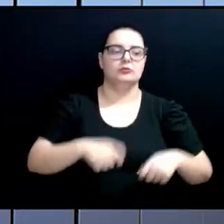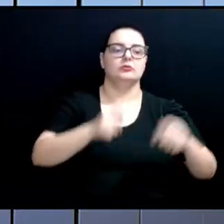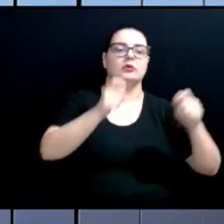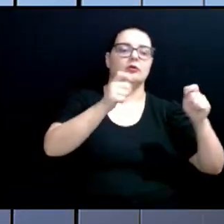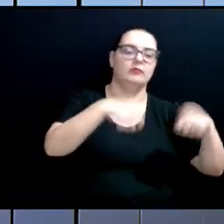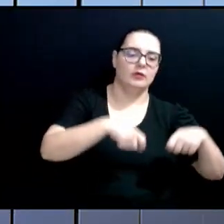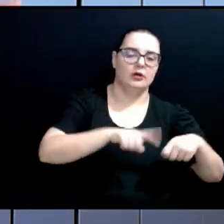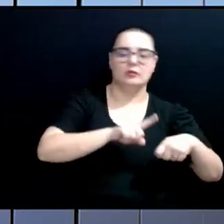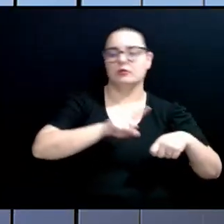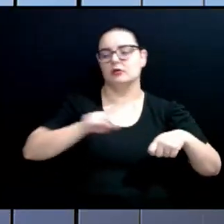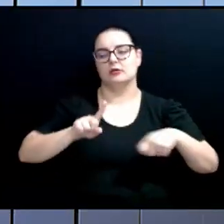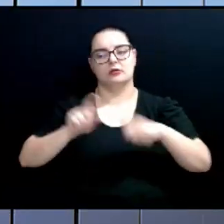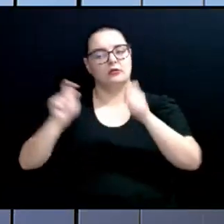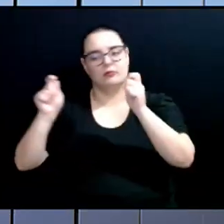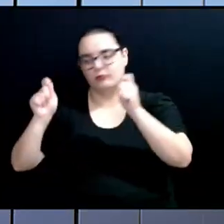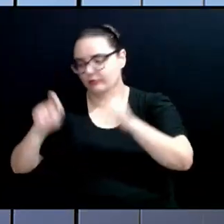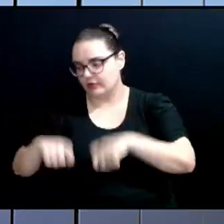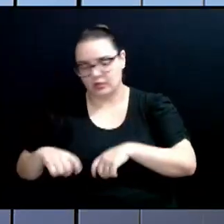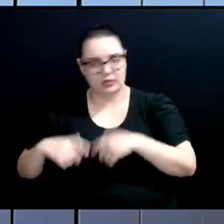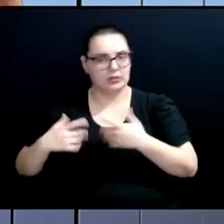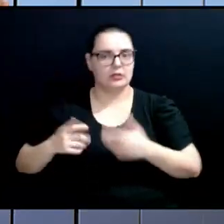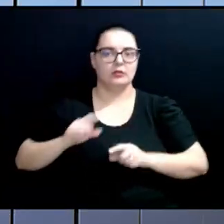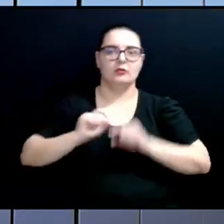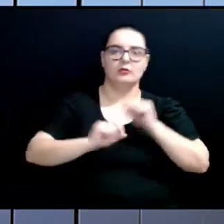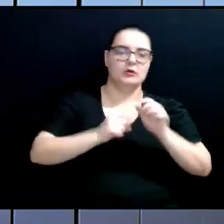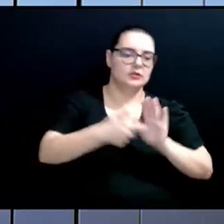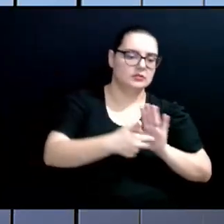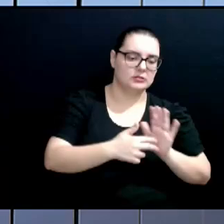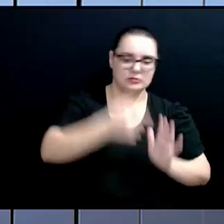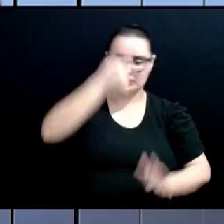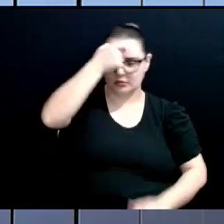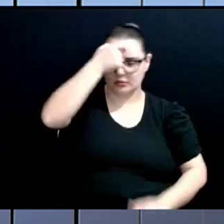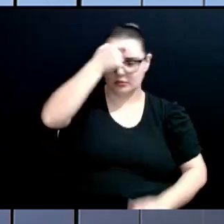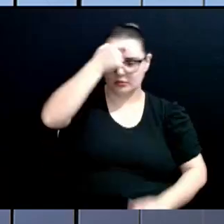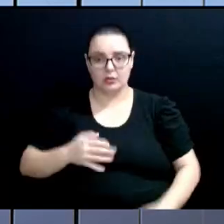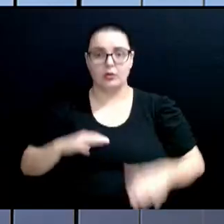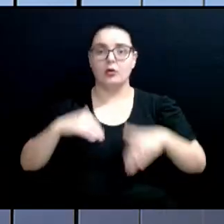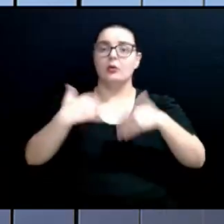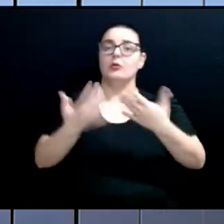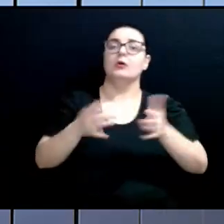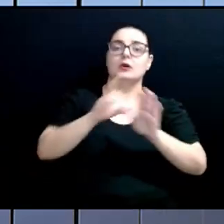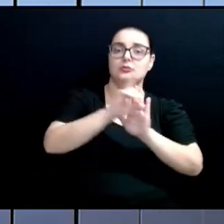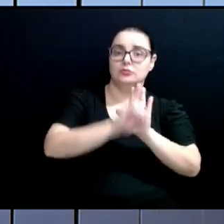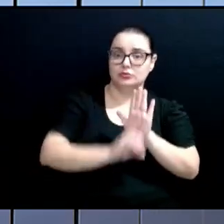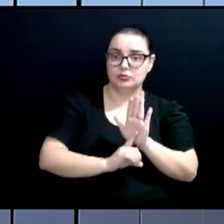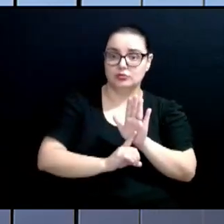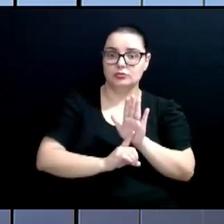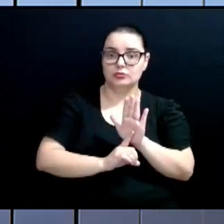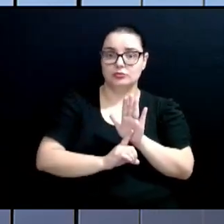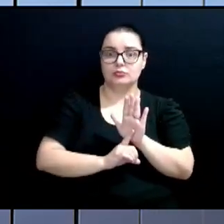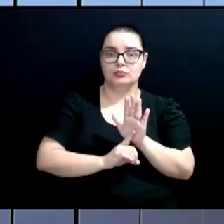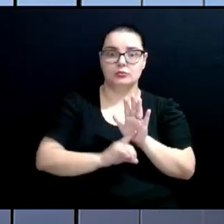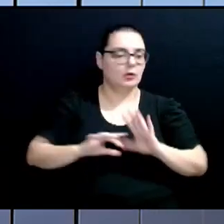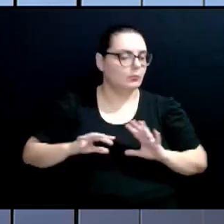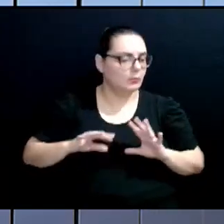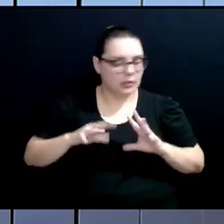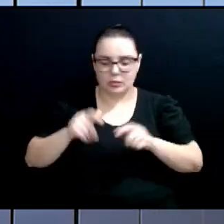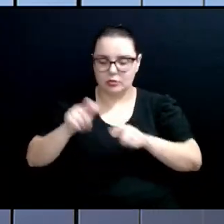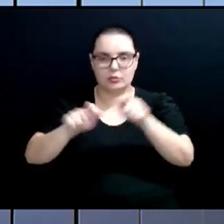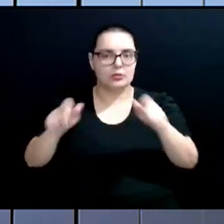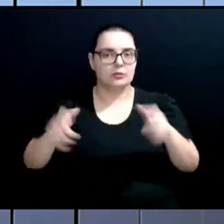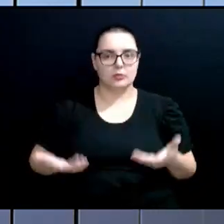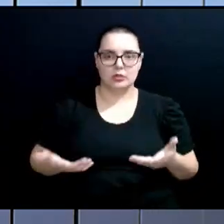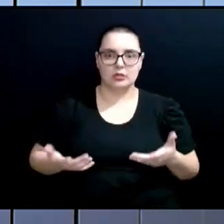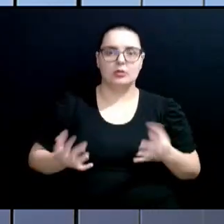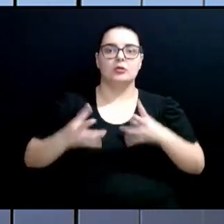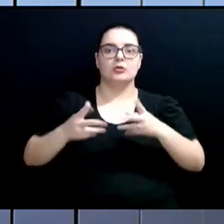né, o que é a cidadania, ou seja, quais são os direitos que valem para todas as pessoas, né, todas as pessoas que